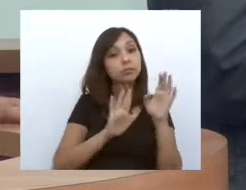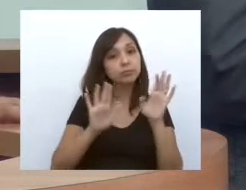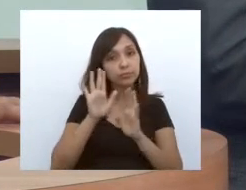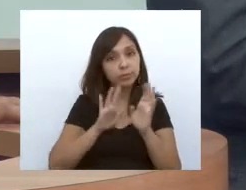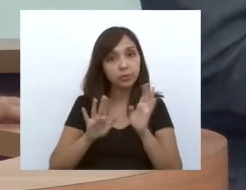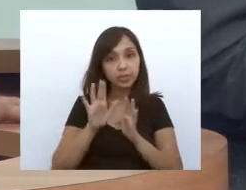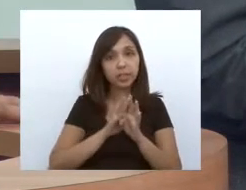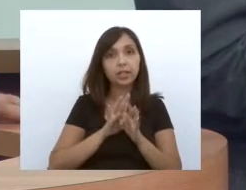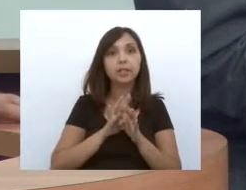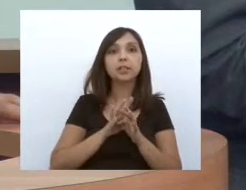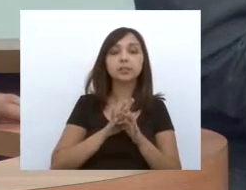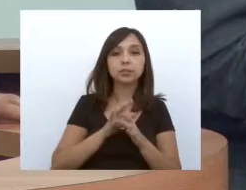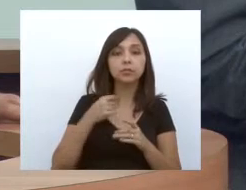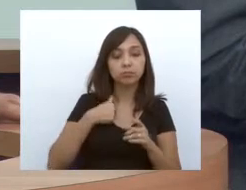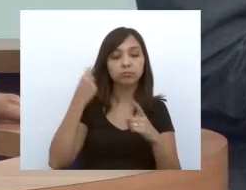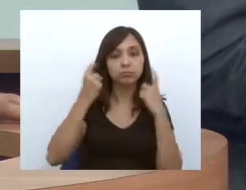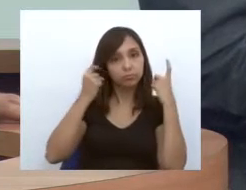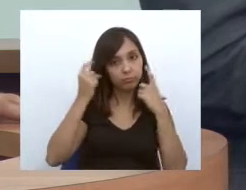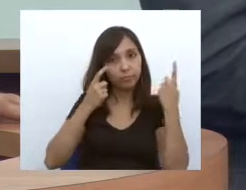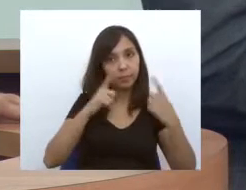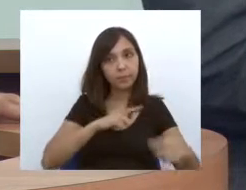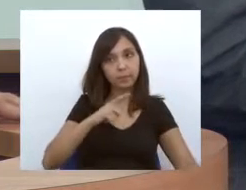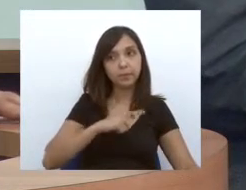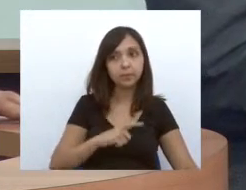cuidado. Isso muito me preocupa.